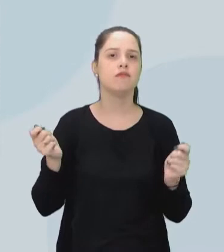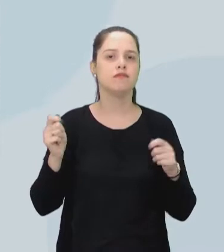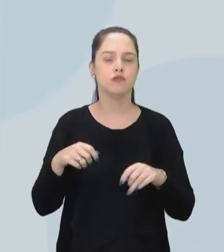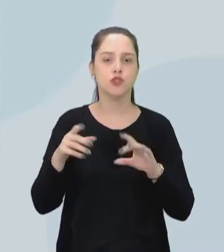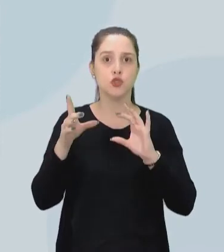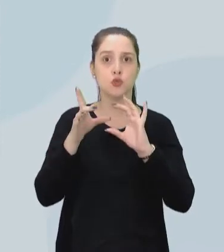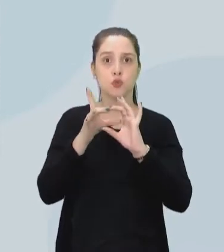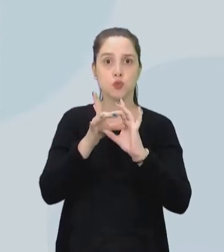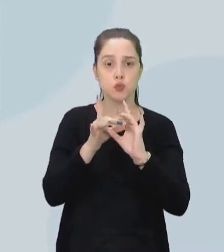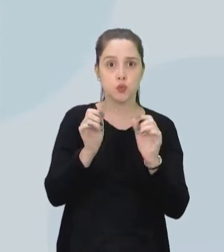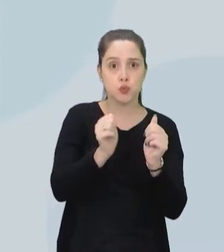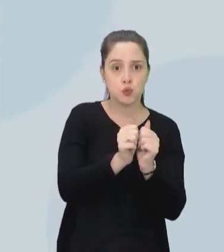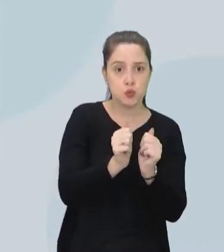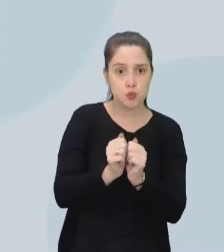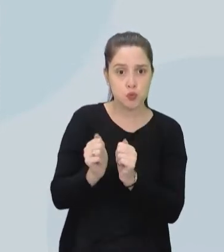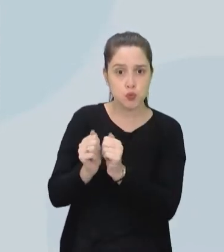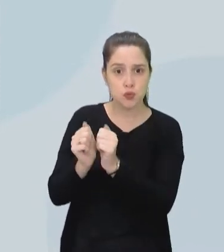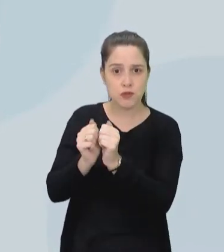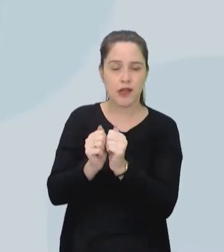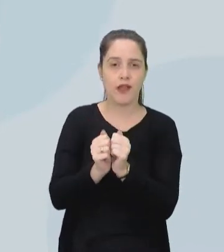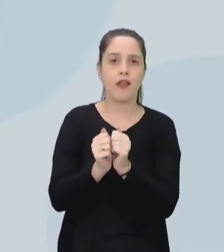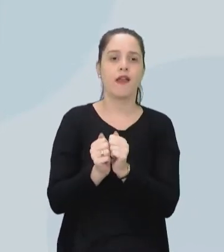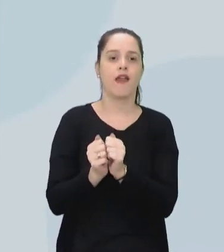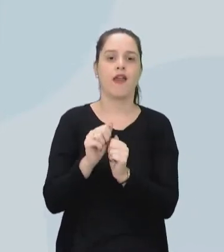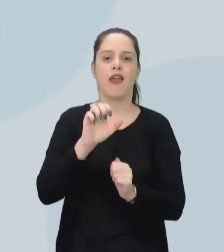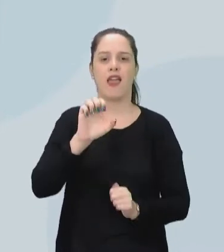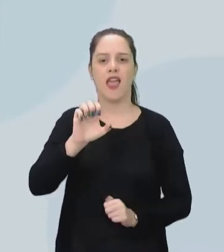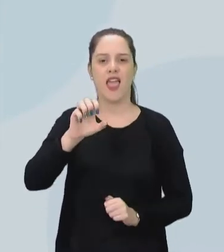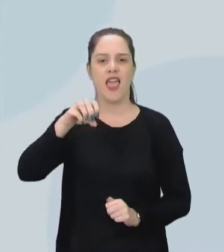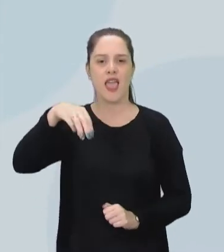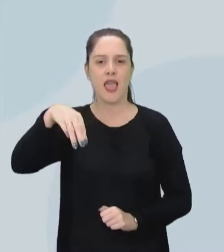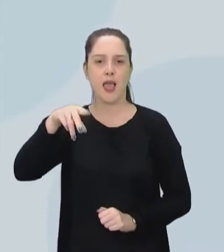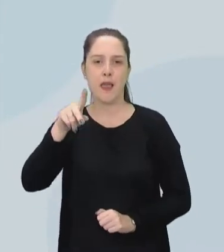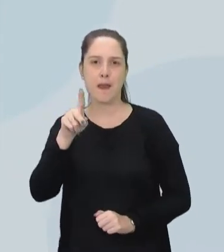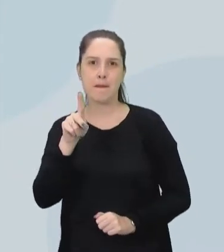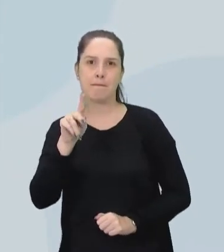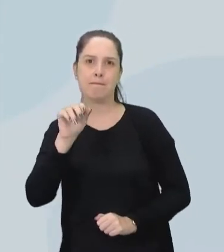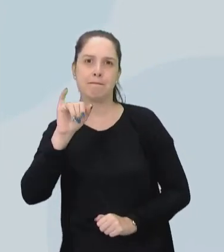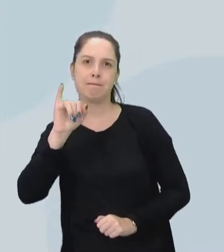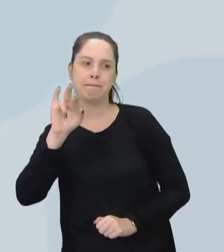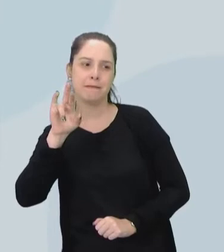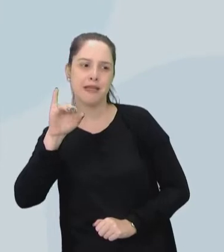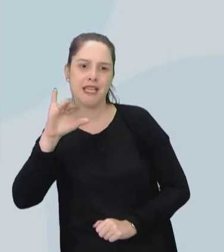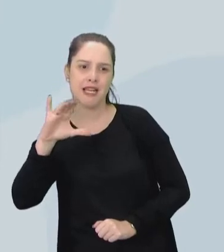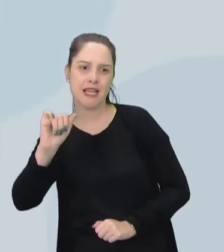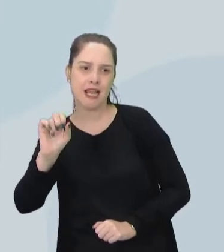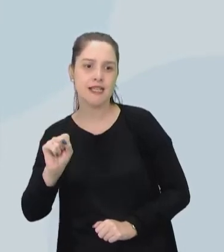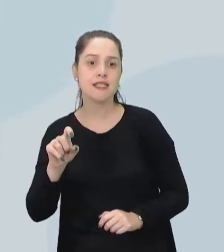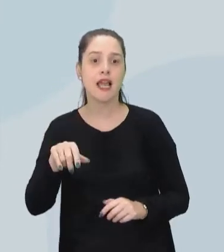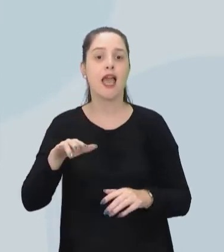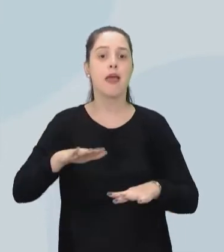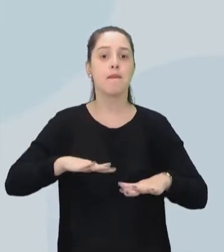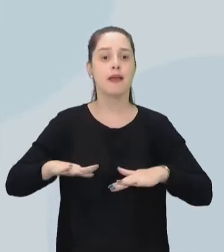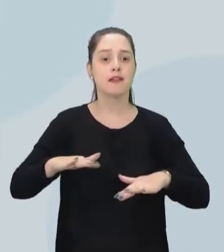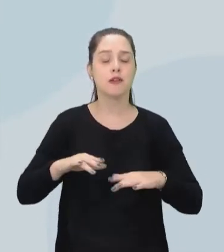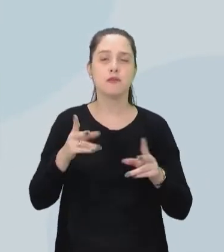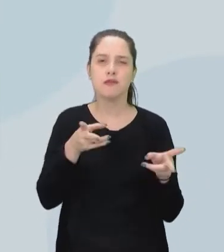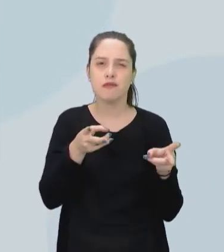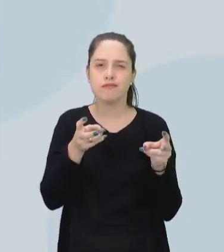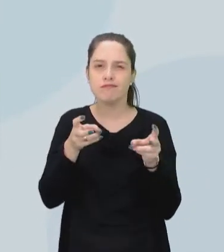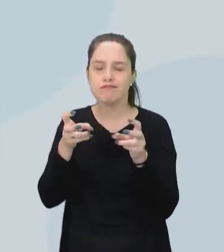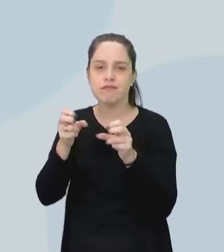consiste em juntar evidências empíricas, verificáveis, baseadas na